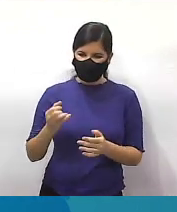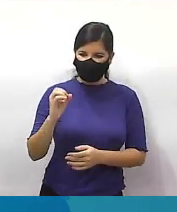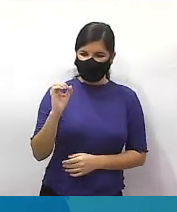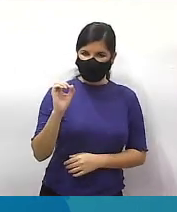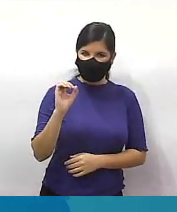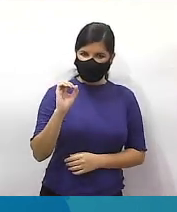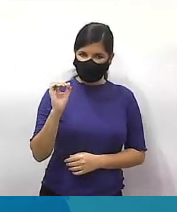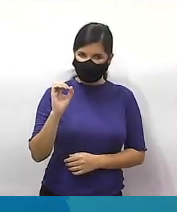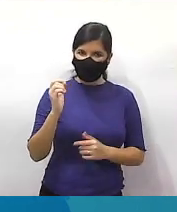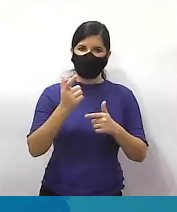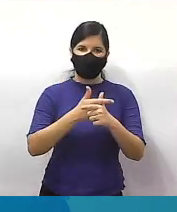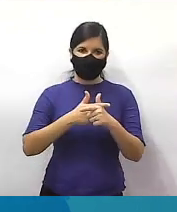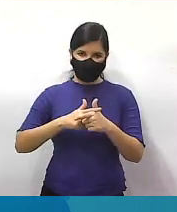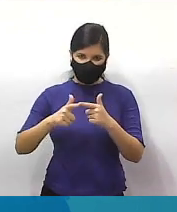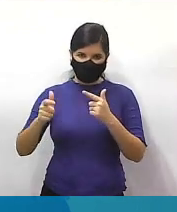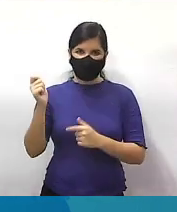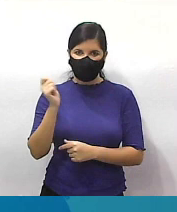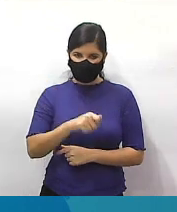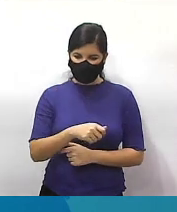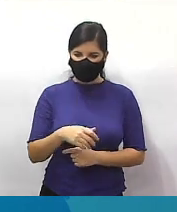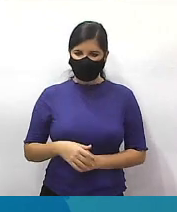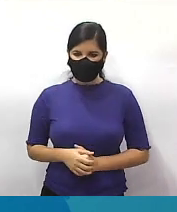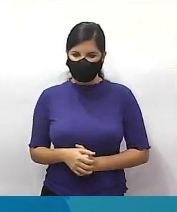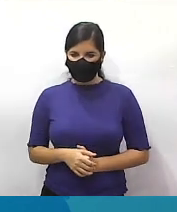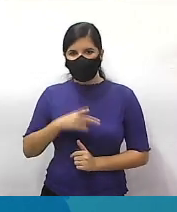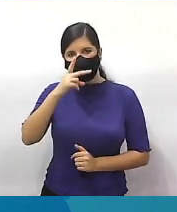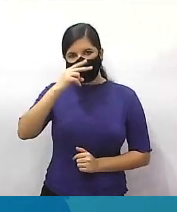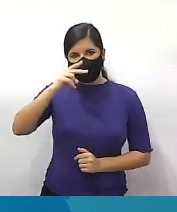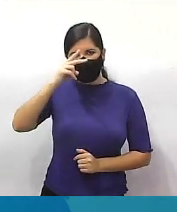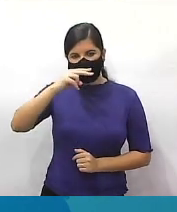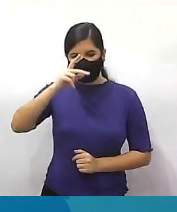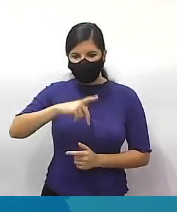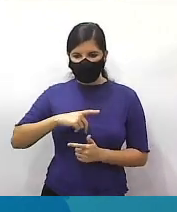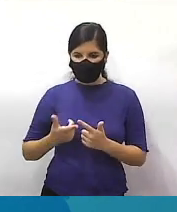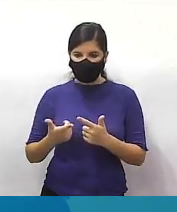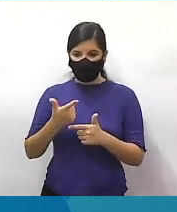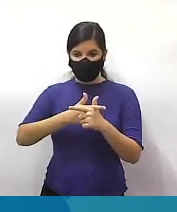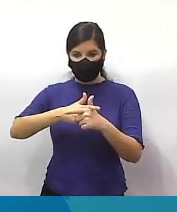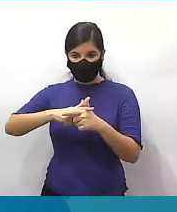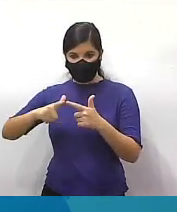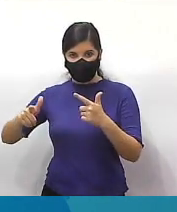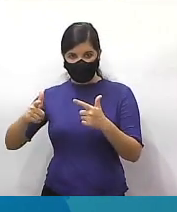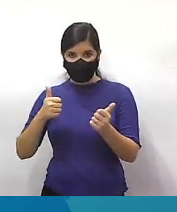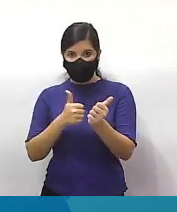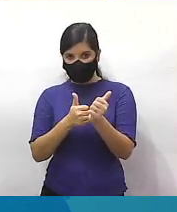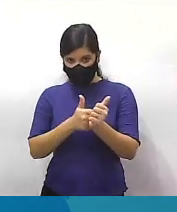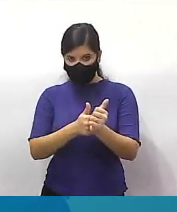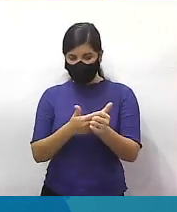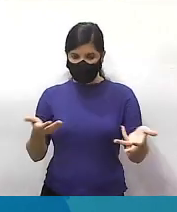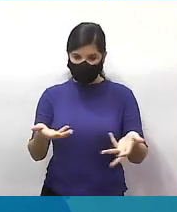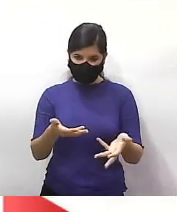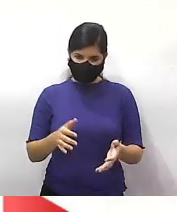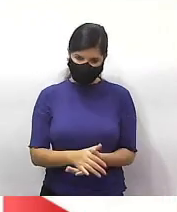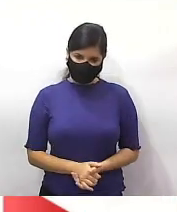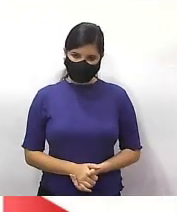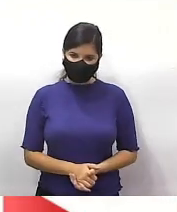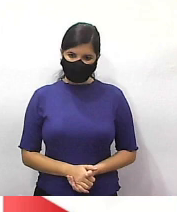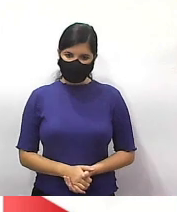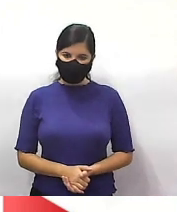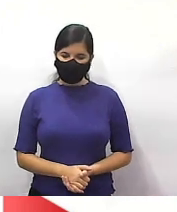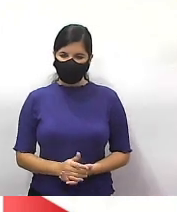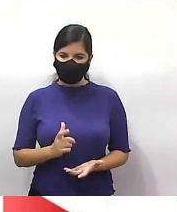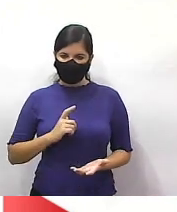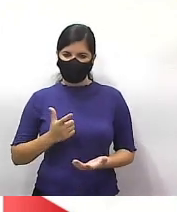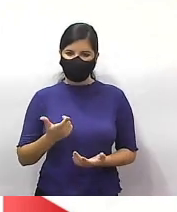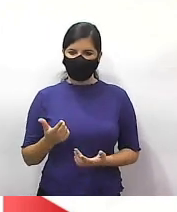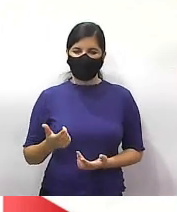0, ele vai ser subdividido, tá bom? Mesma coisa, só que ele vai ter essa subdivisão. Acompanha comigo no slide, ó. Segue rapidinho. O